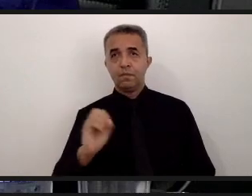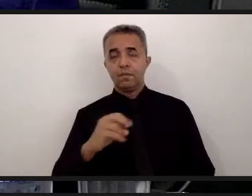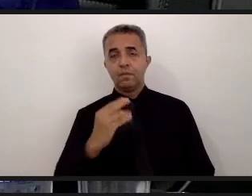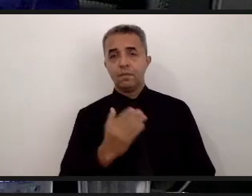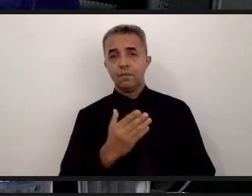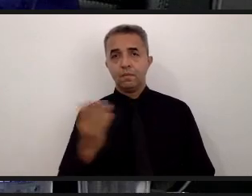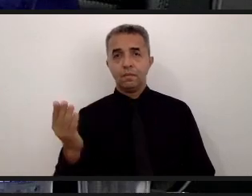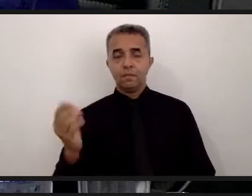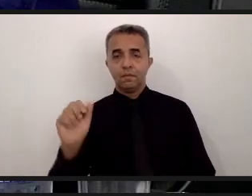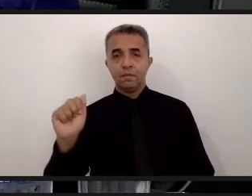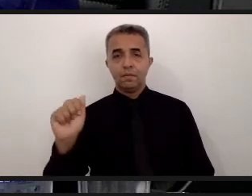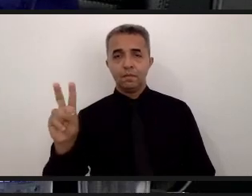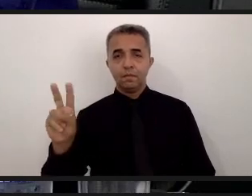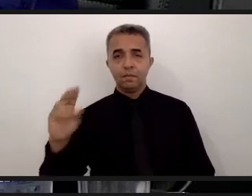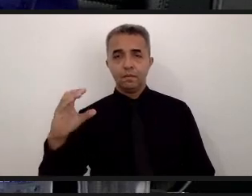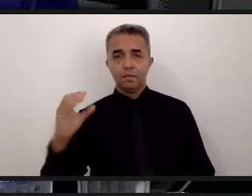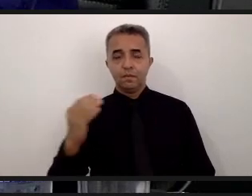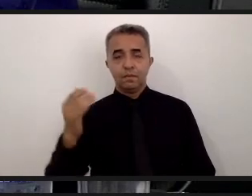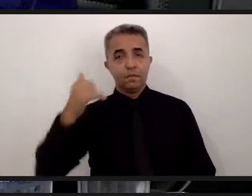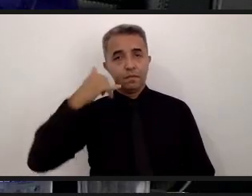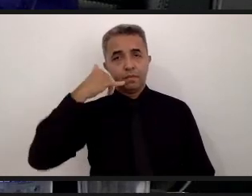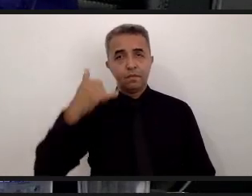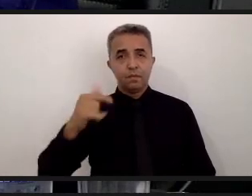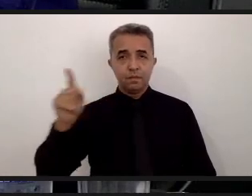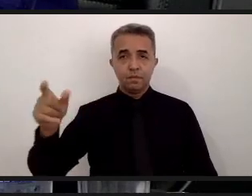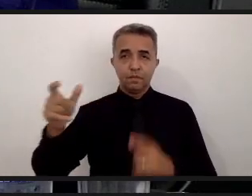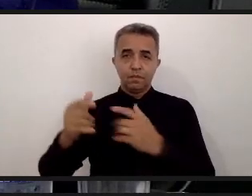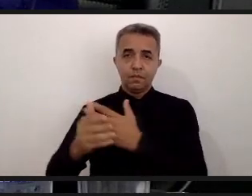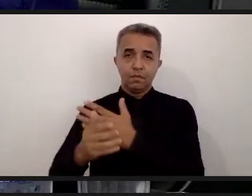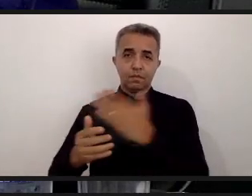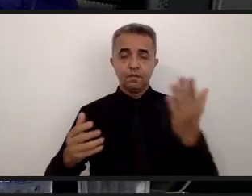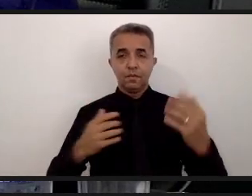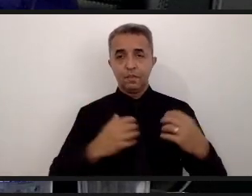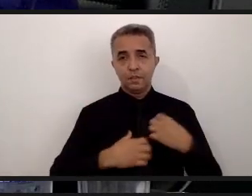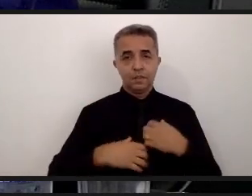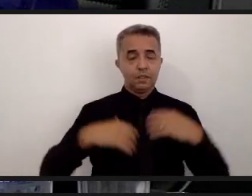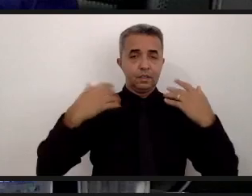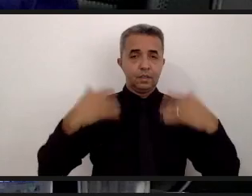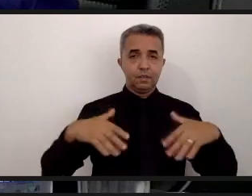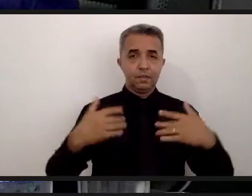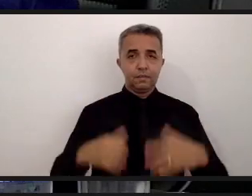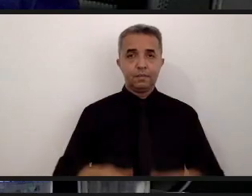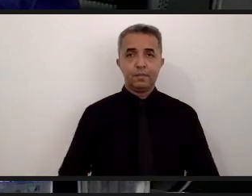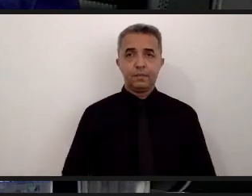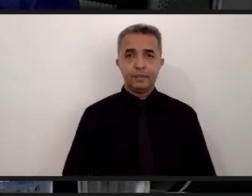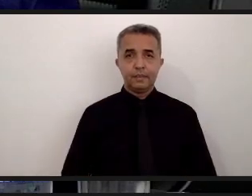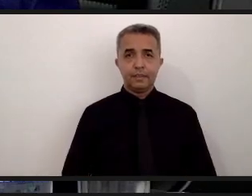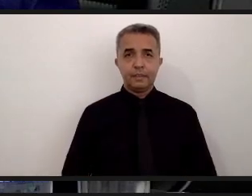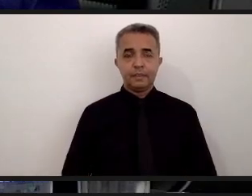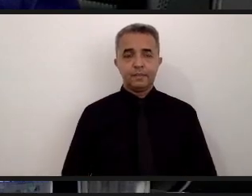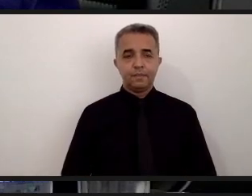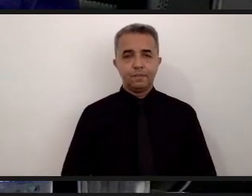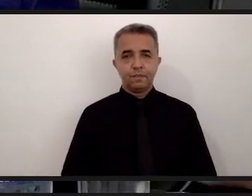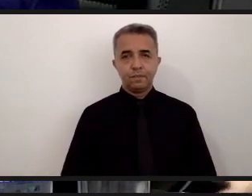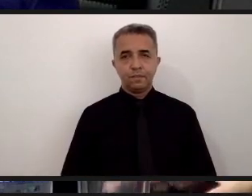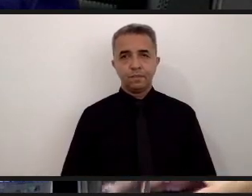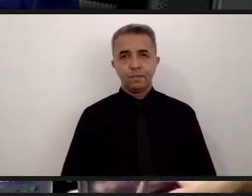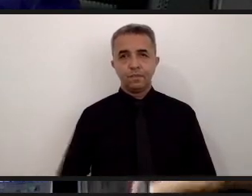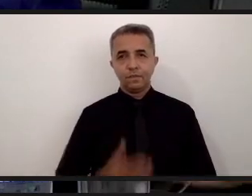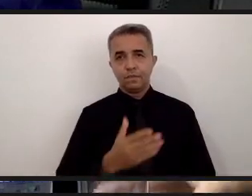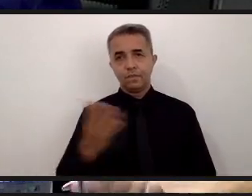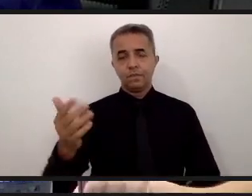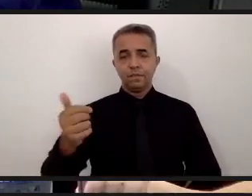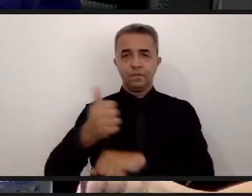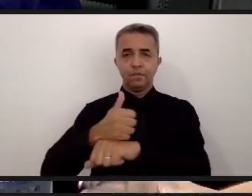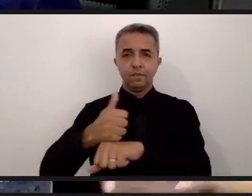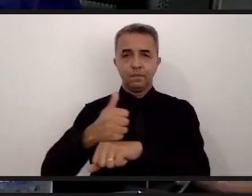AVC, liga lá para o SAMU desesperado. E eu já vi o que esses profissionais têm se dedicado. Então, eu